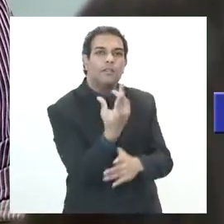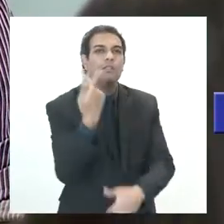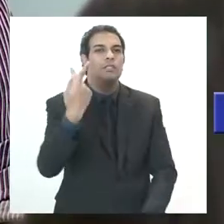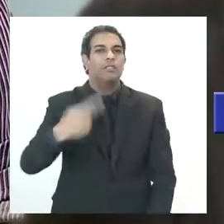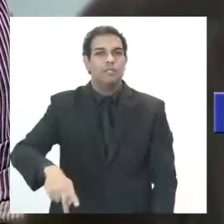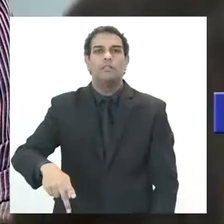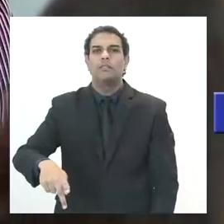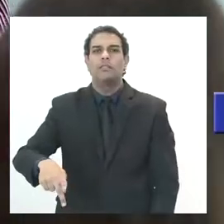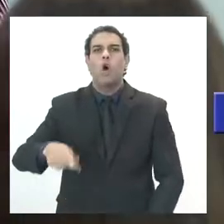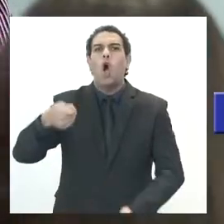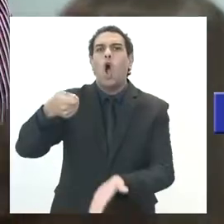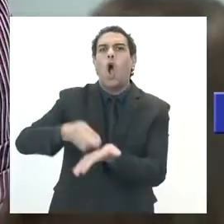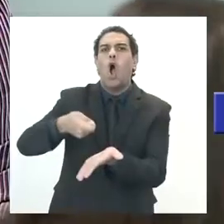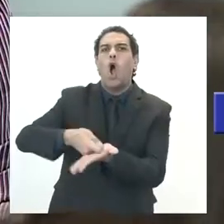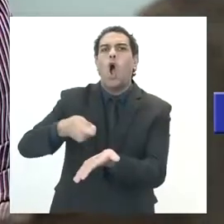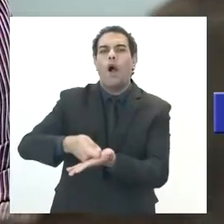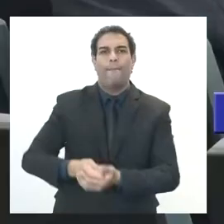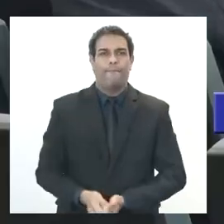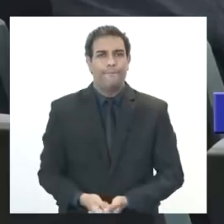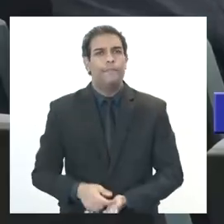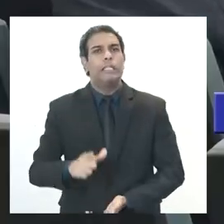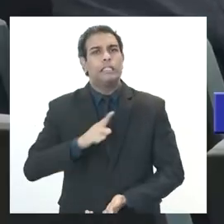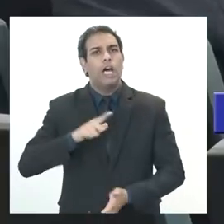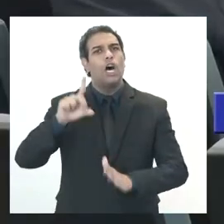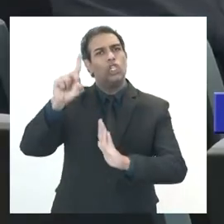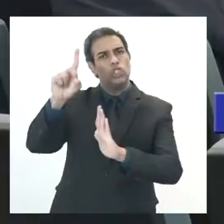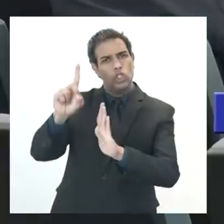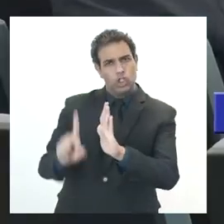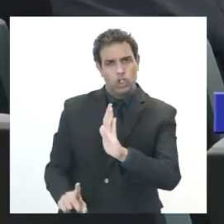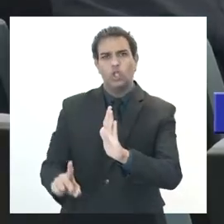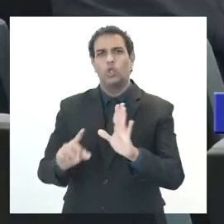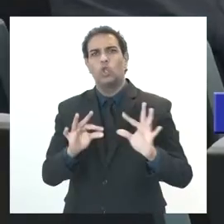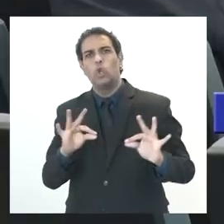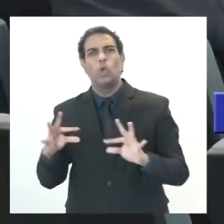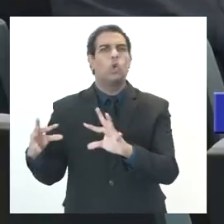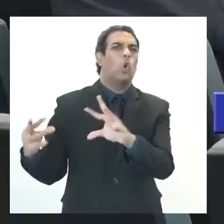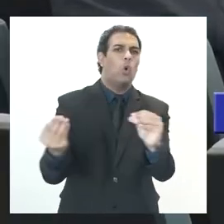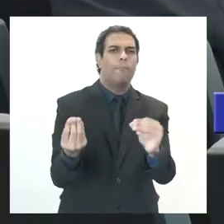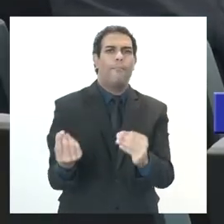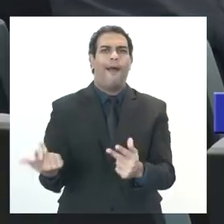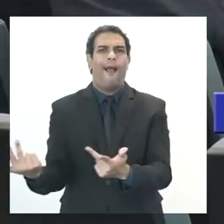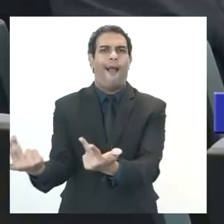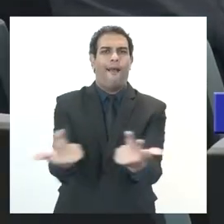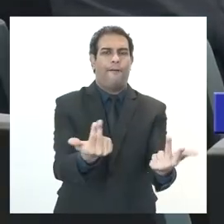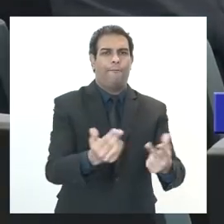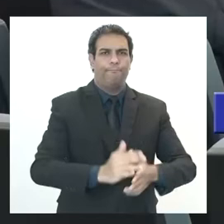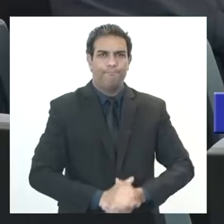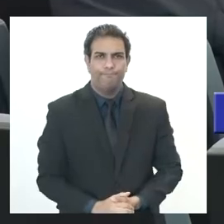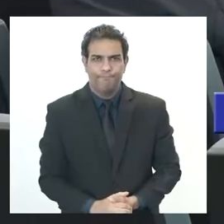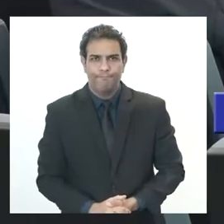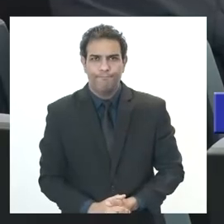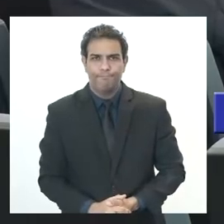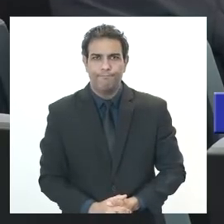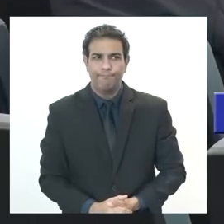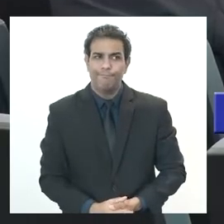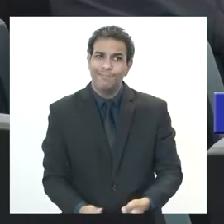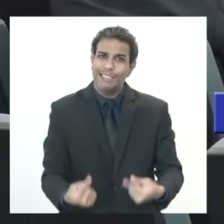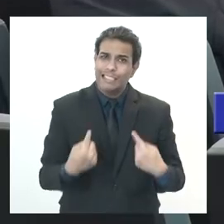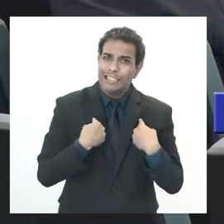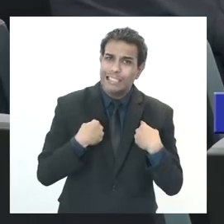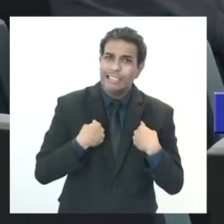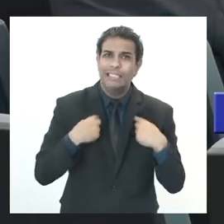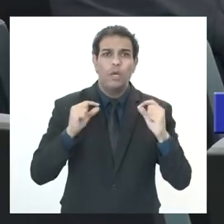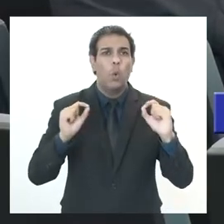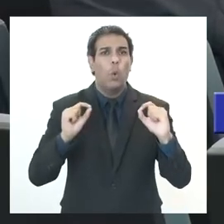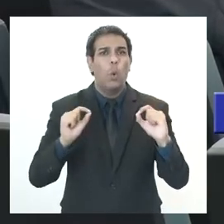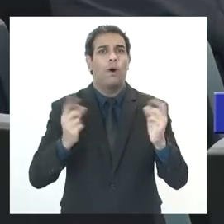e tem a obrigação de garantir o direito do servidor público né então eu já